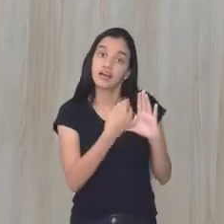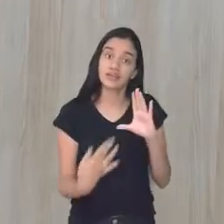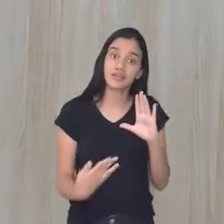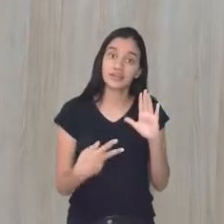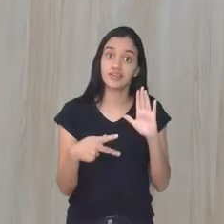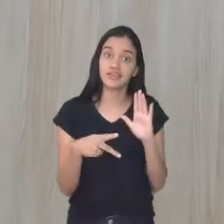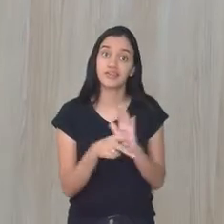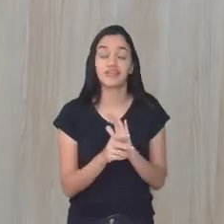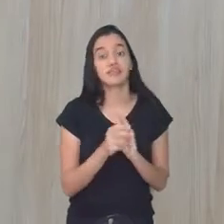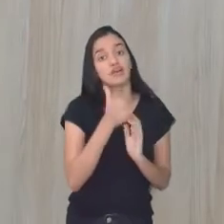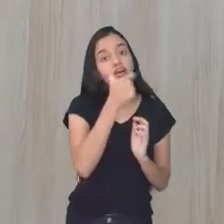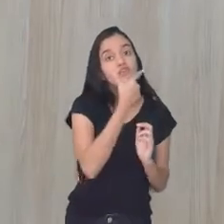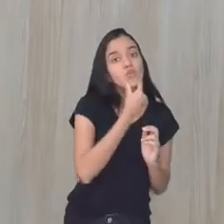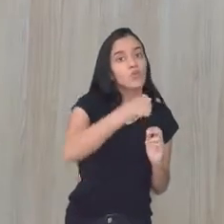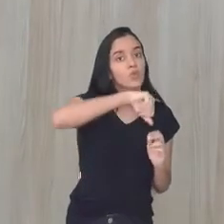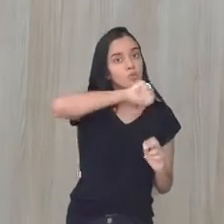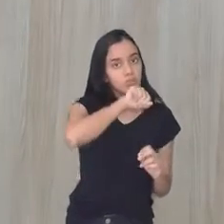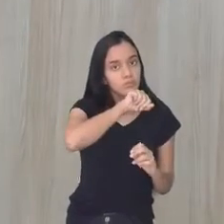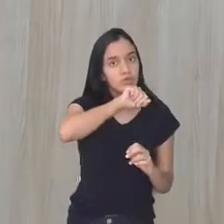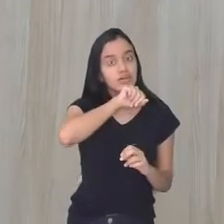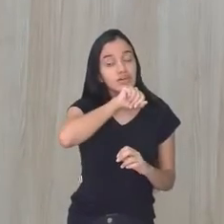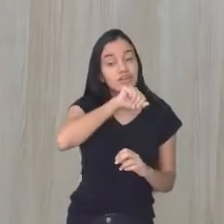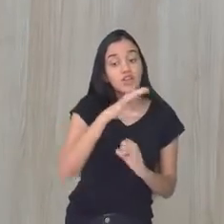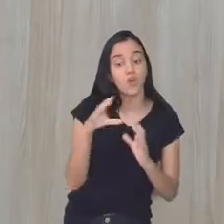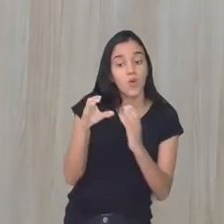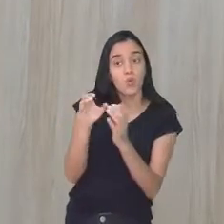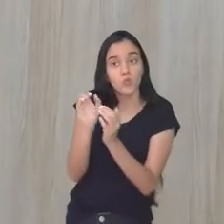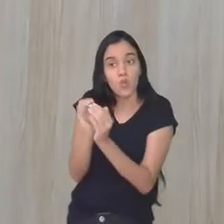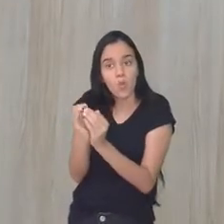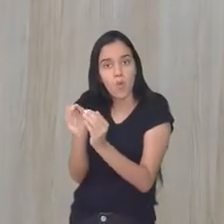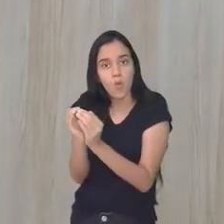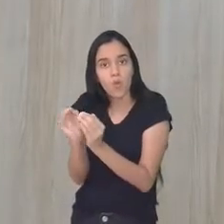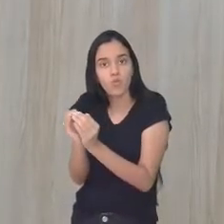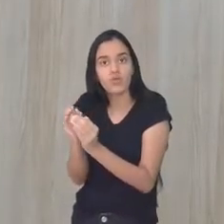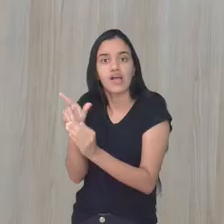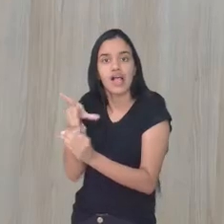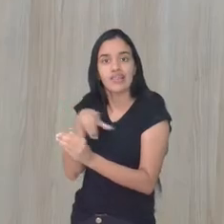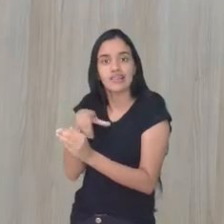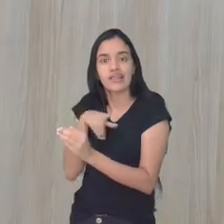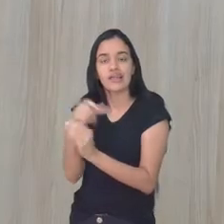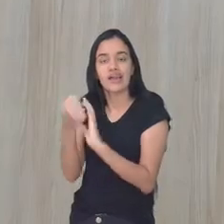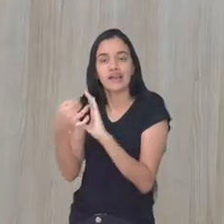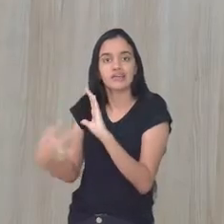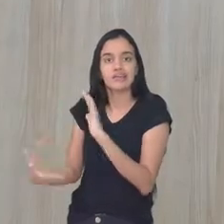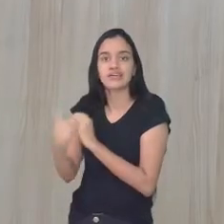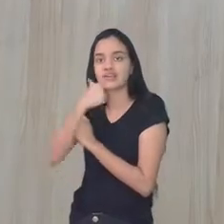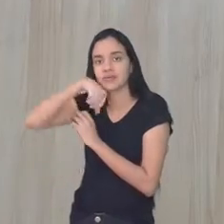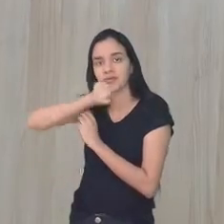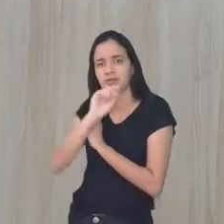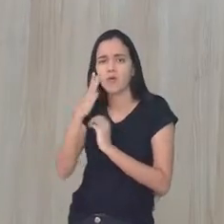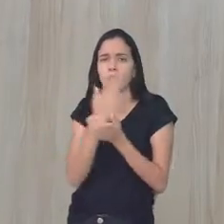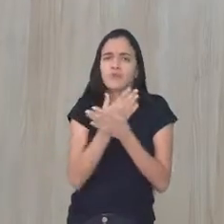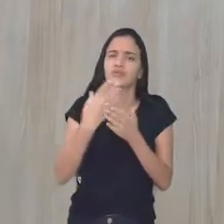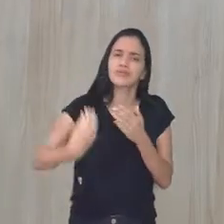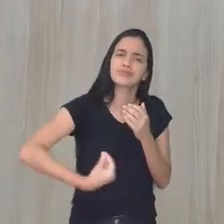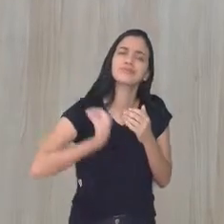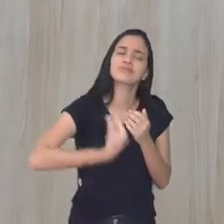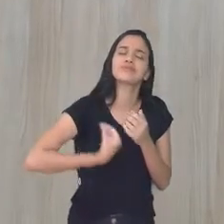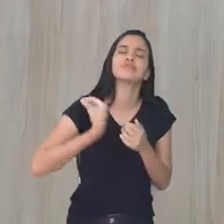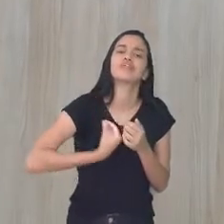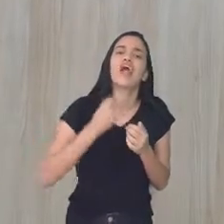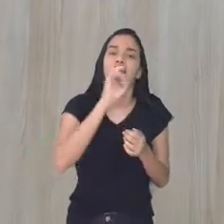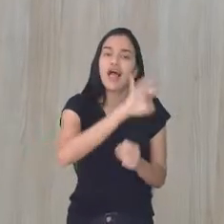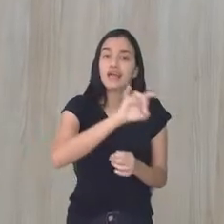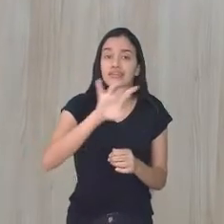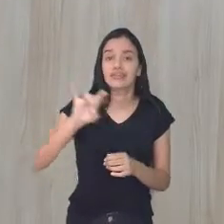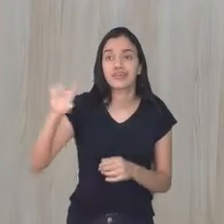características do nosso pai. E lá no ovócito tem as características da nossa mãe. E aí começa a vida. Começou assim a vida de